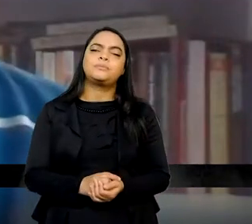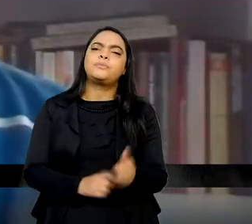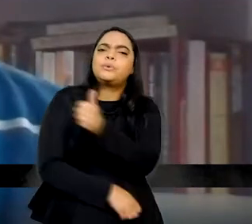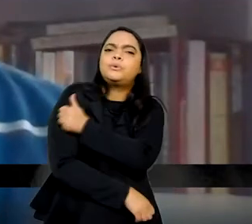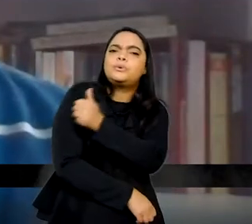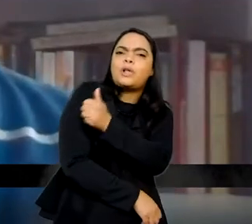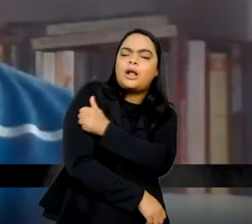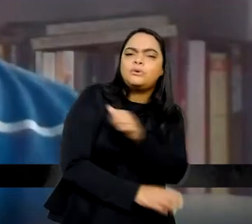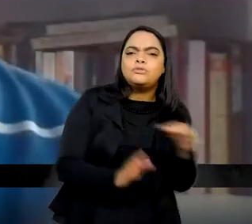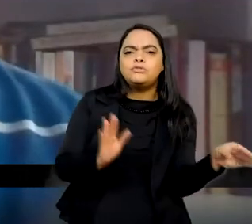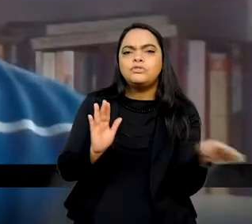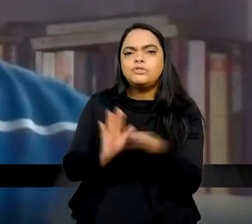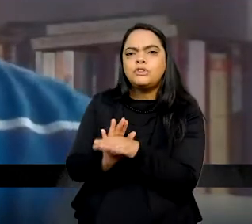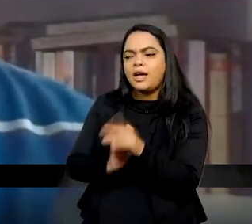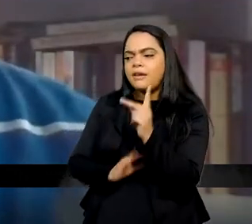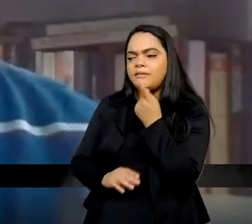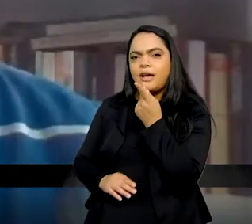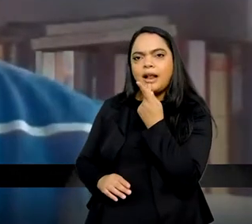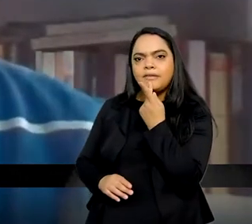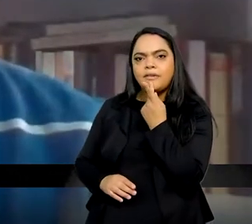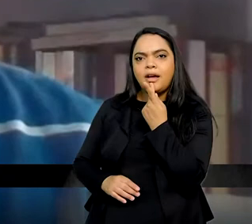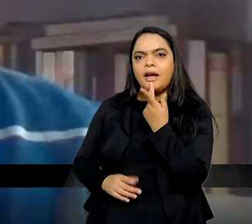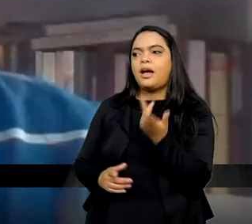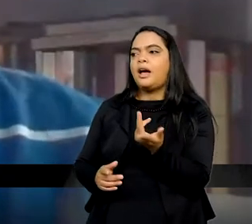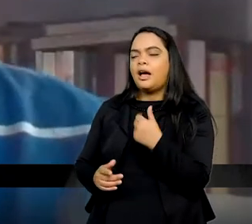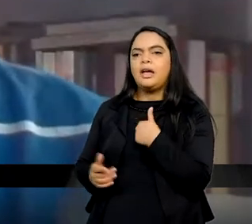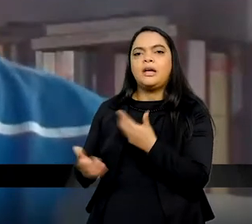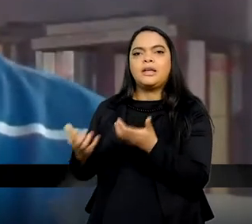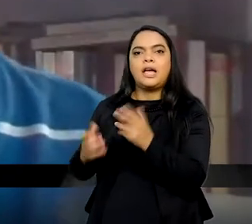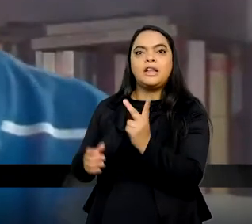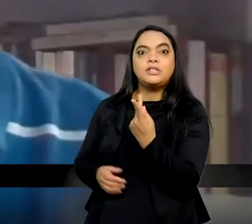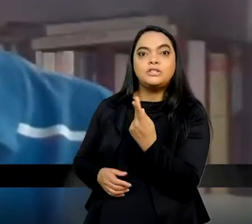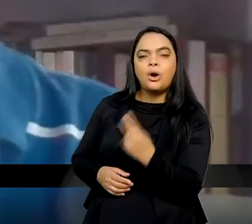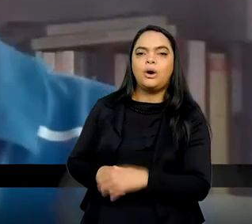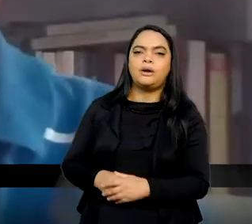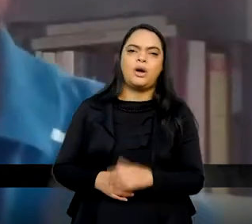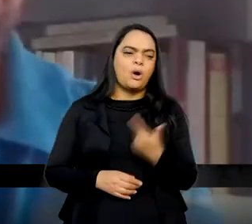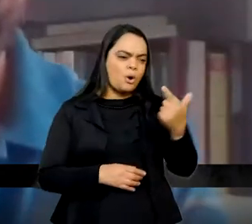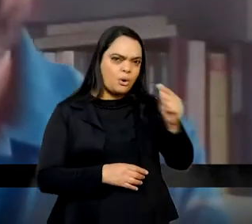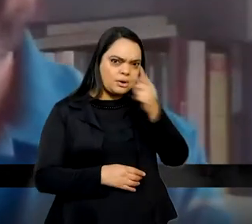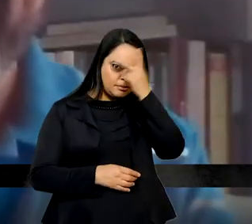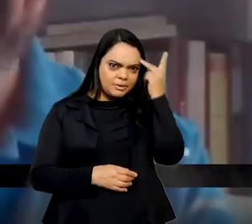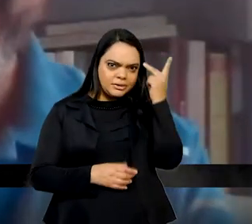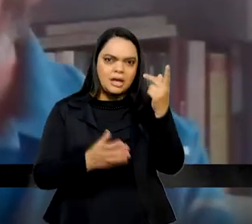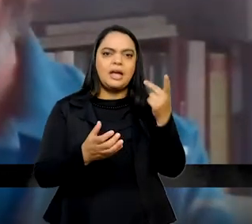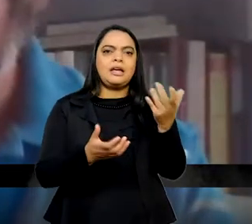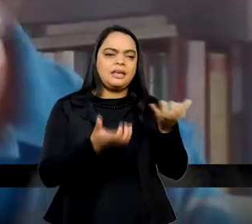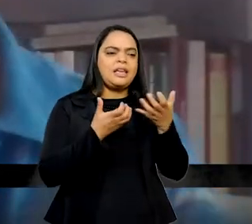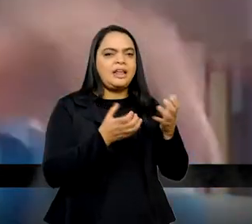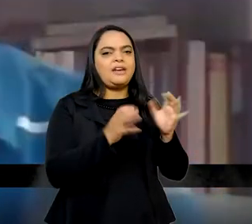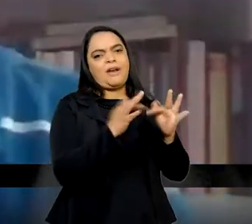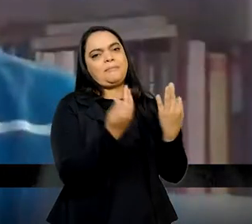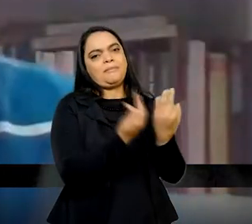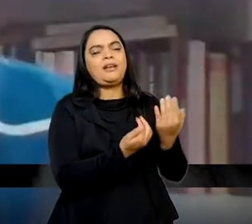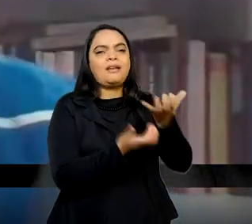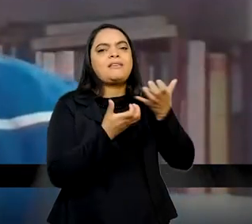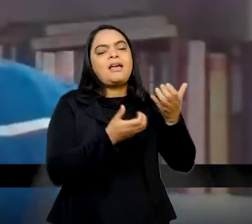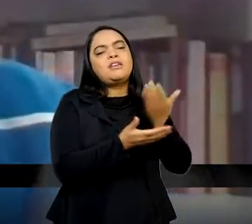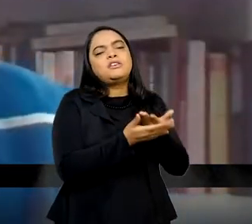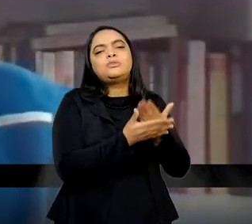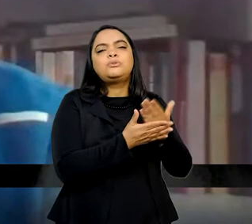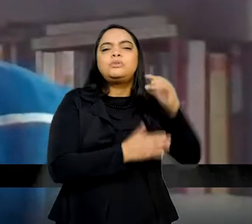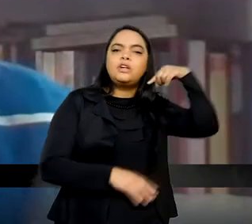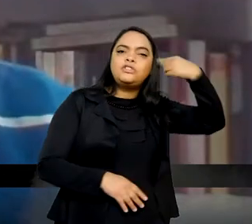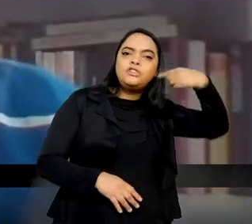amar história, uns fizeram história, outros, porque a família queria que fizesse direito, fizeram, mas depois